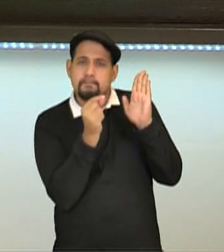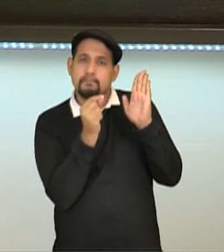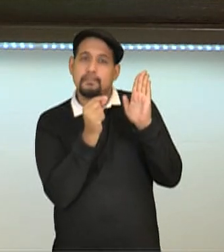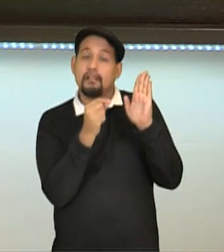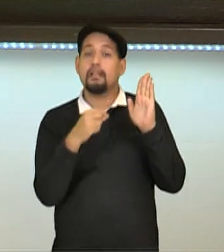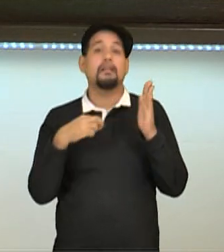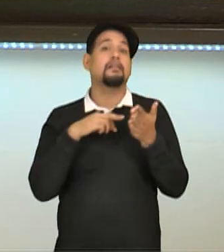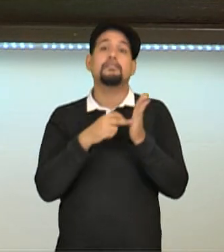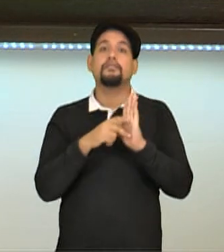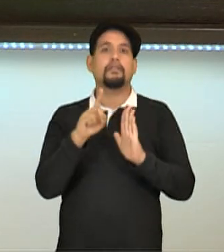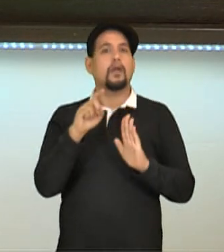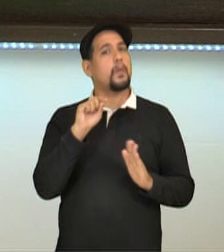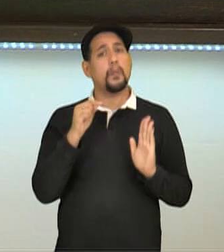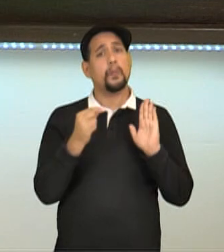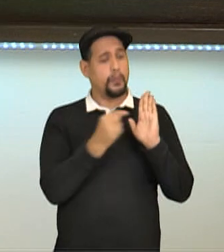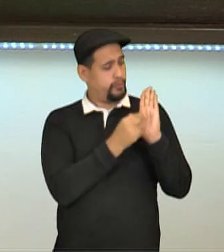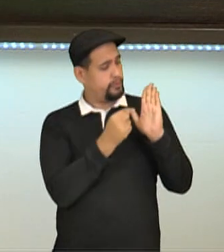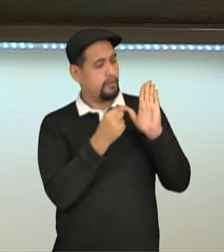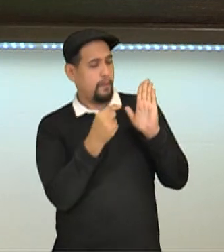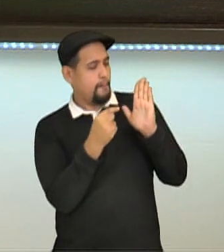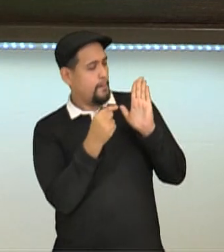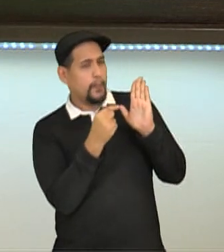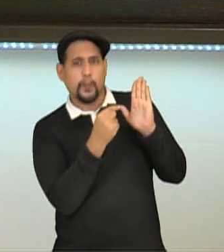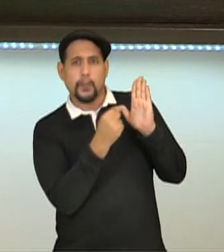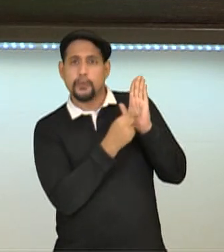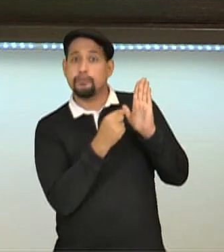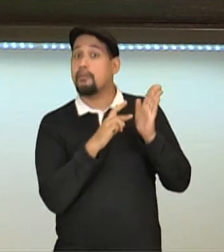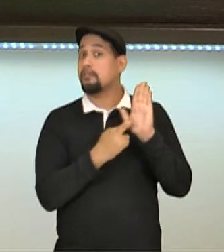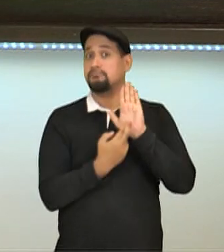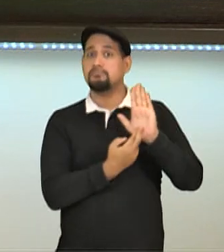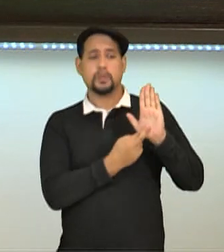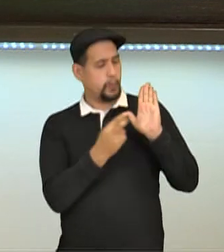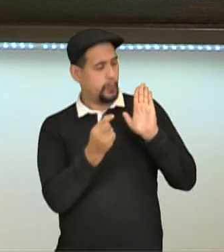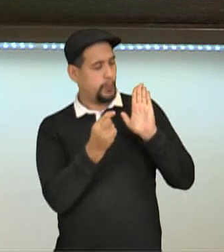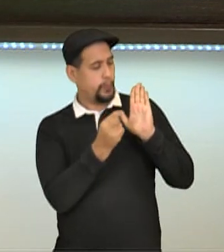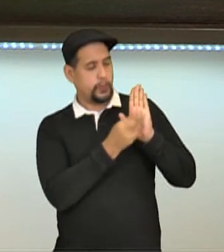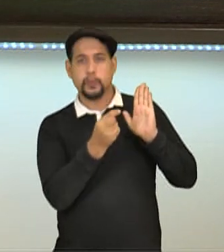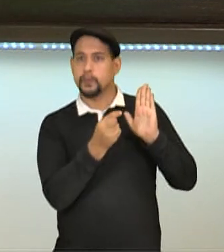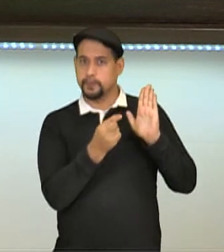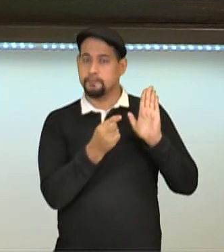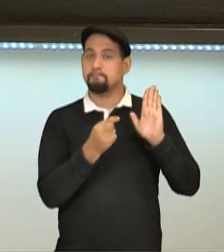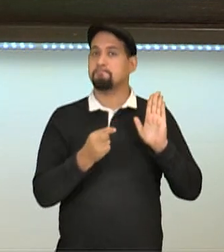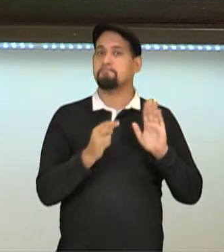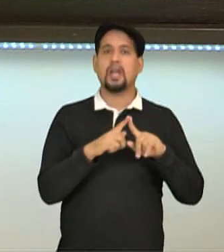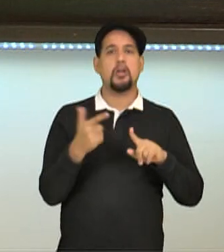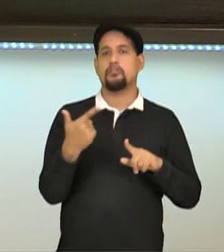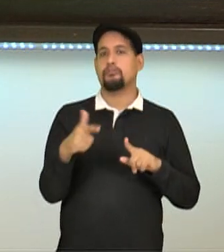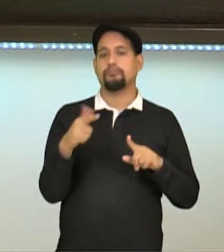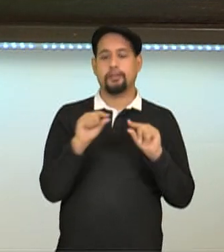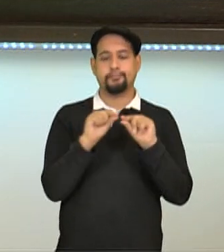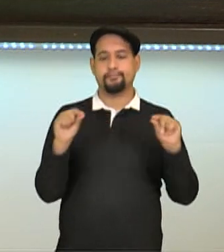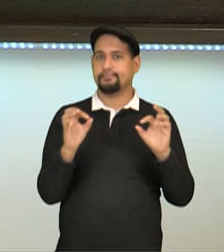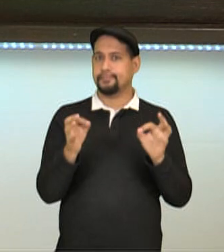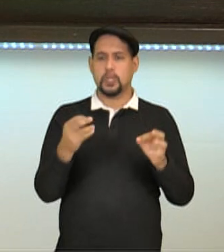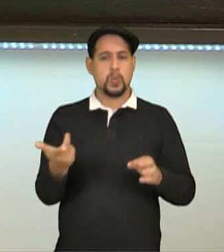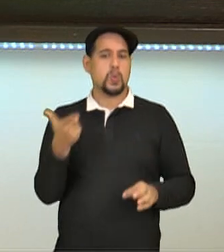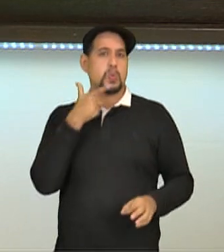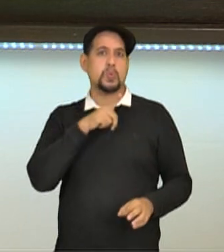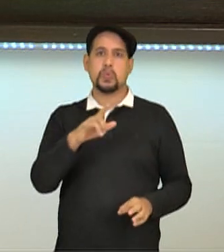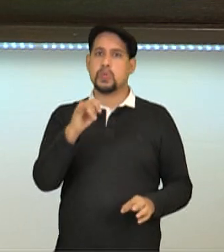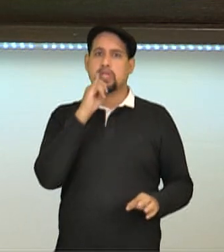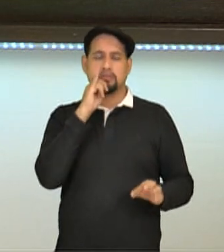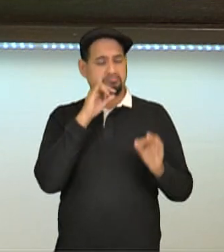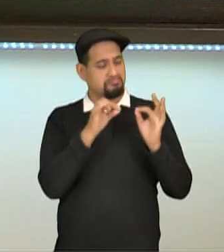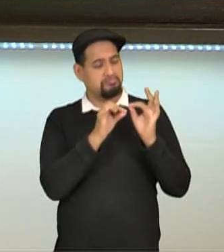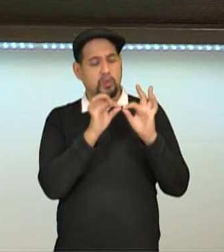eu estou fazendo uma ideia de ponto. É uma representação do ponto, certo? Mas ele não tem uma medida, a gente não consegue lá fazer